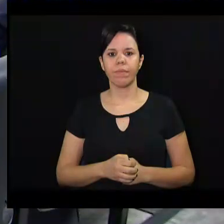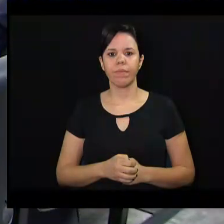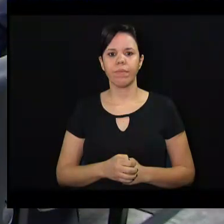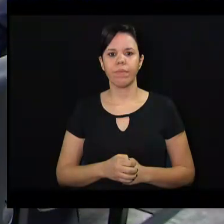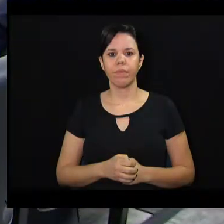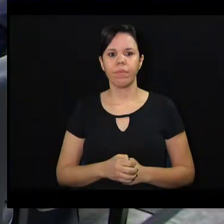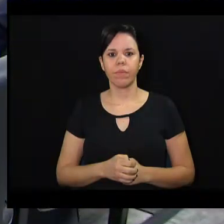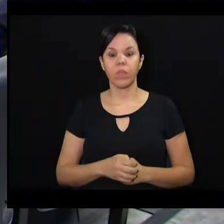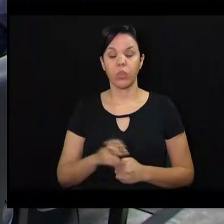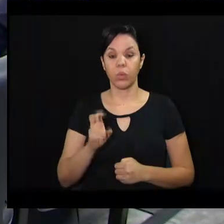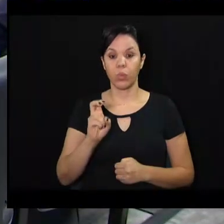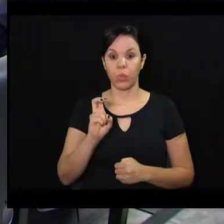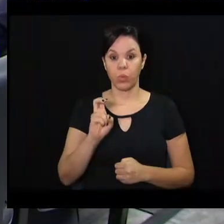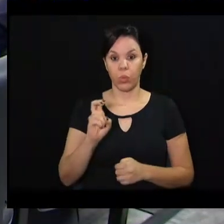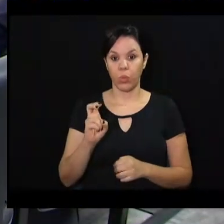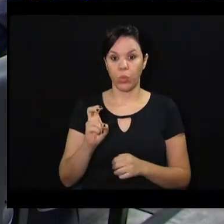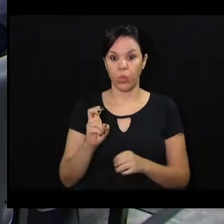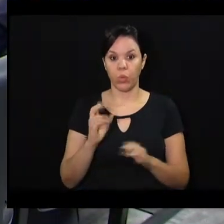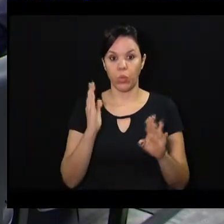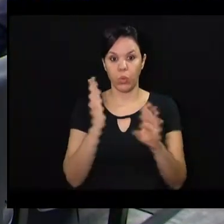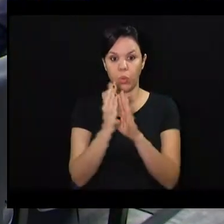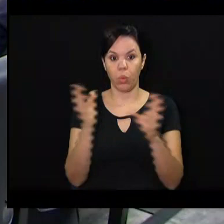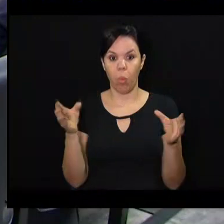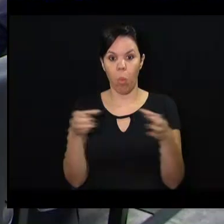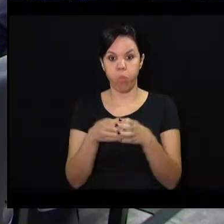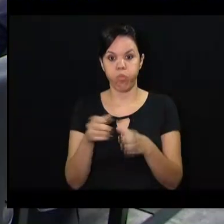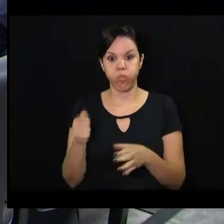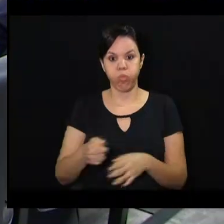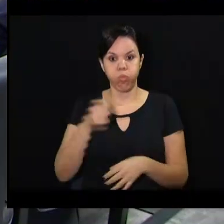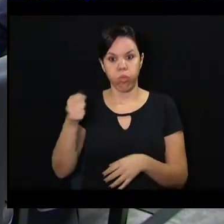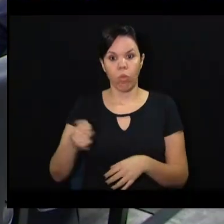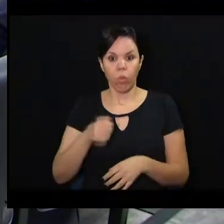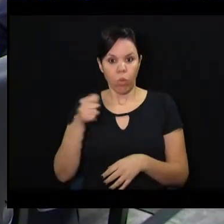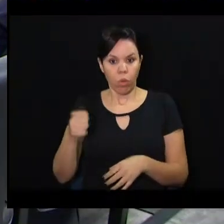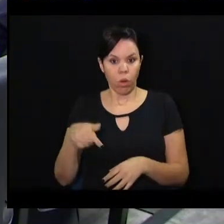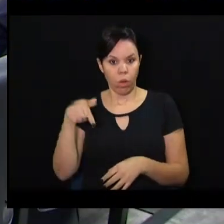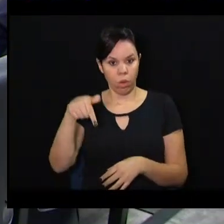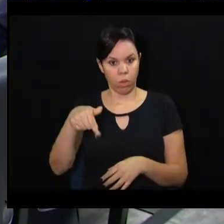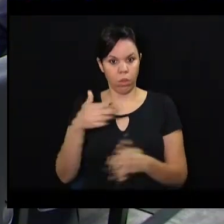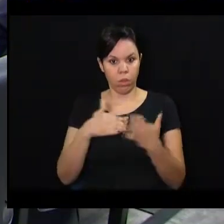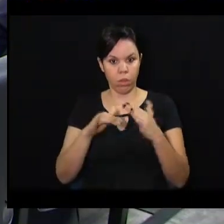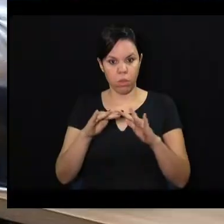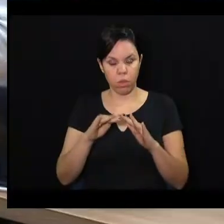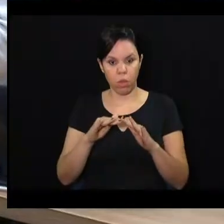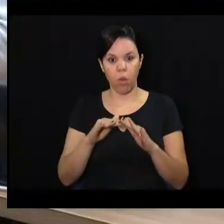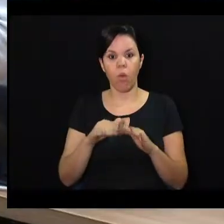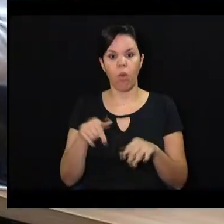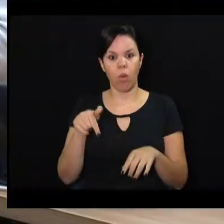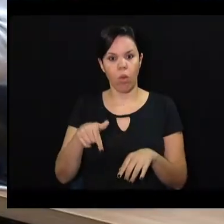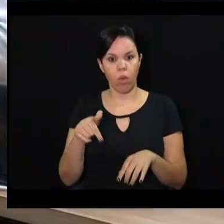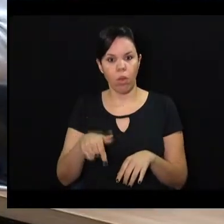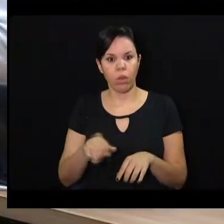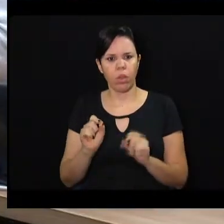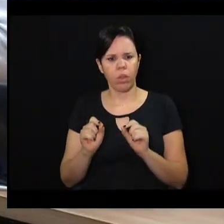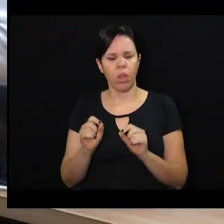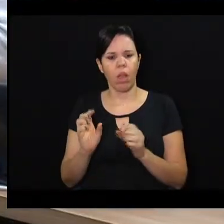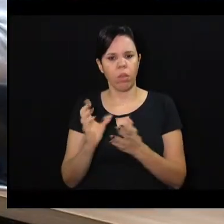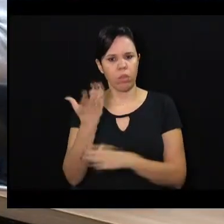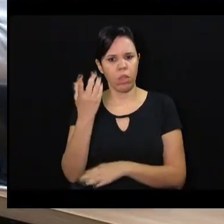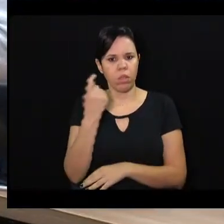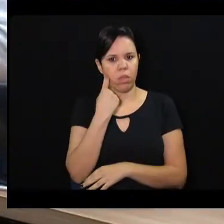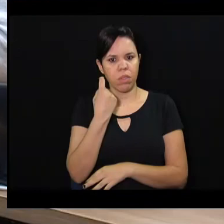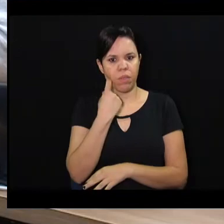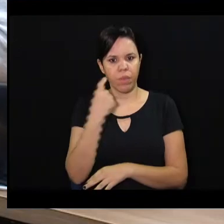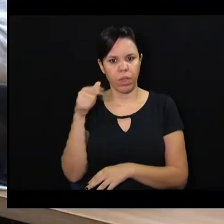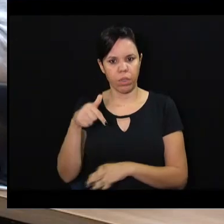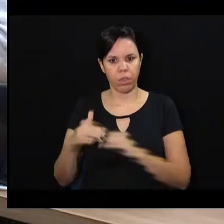O quinto encontro da APEL, a Associação Paulista de Escolas do Legislativo e de Contas, acontece nesta sexta-feira